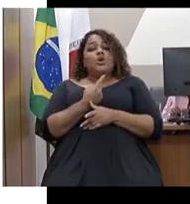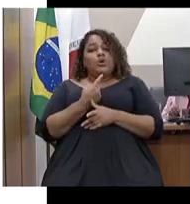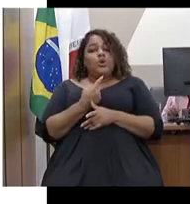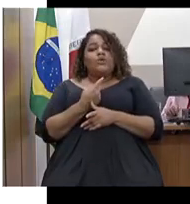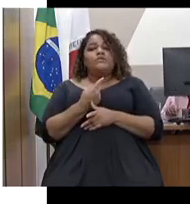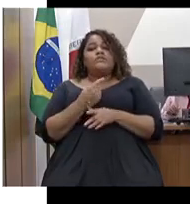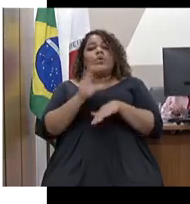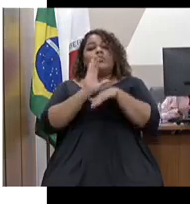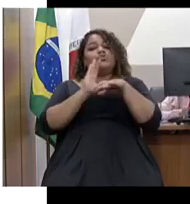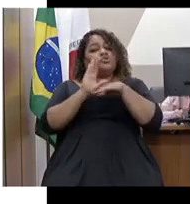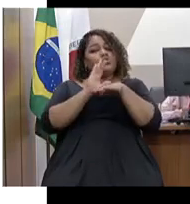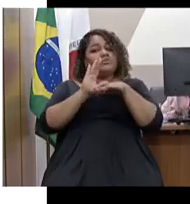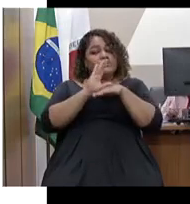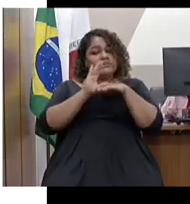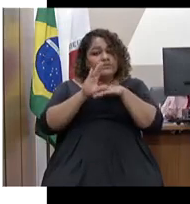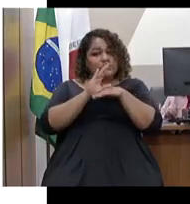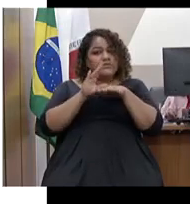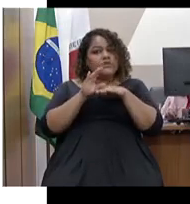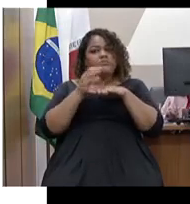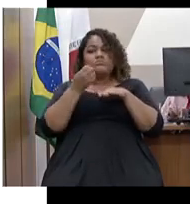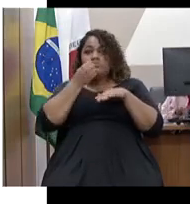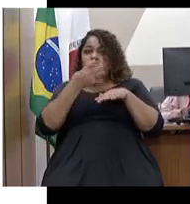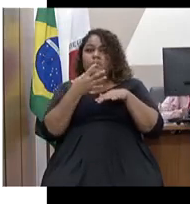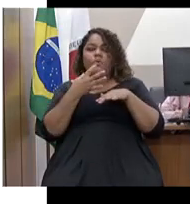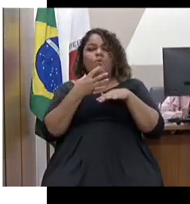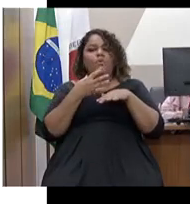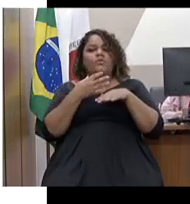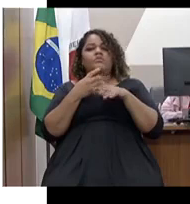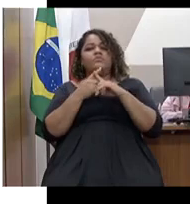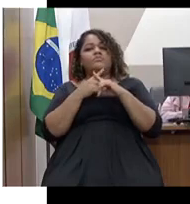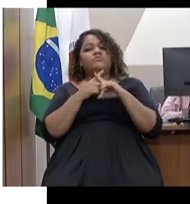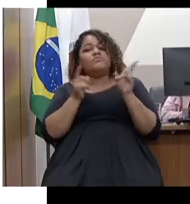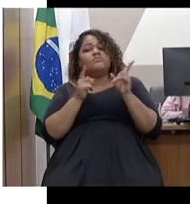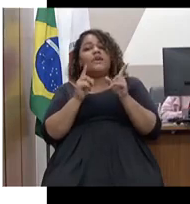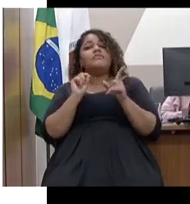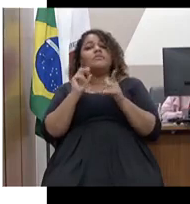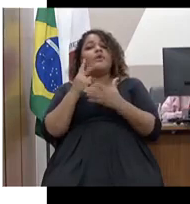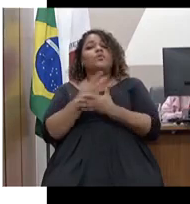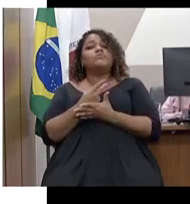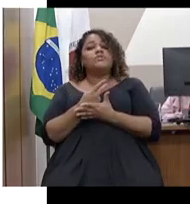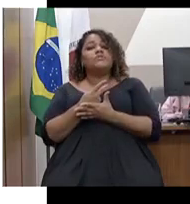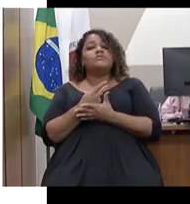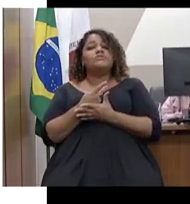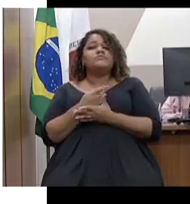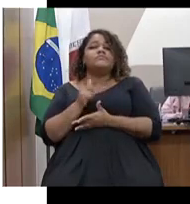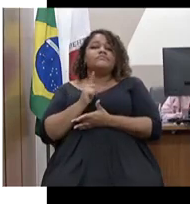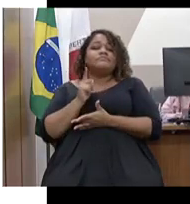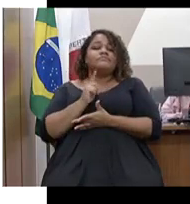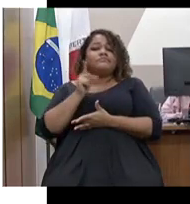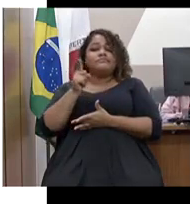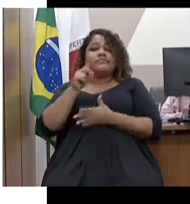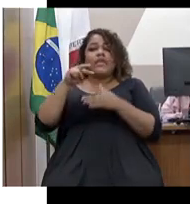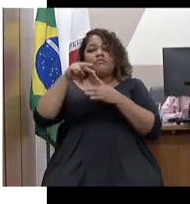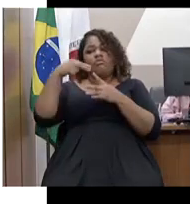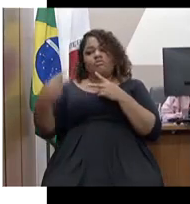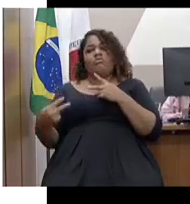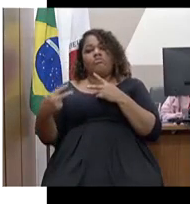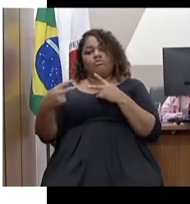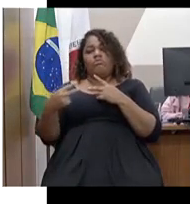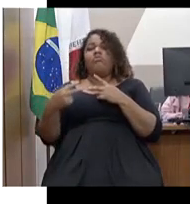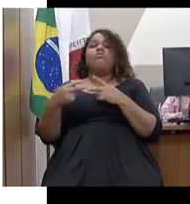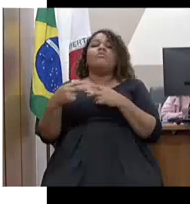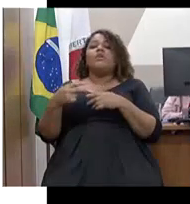né mas vira em mechas a gente está vendo que ela queda de trabalhador sem nenhum tipo de proteção por exemplo né